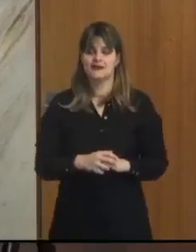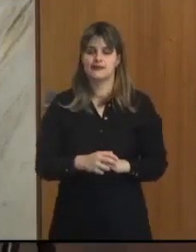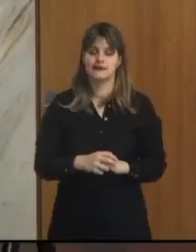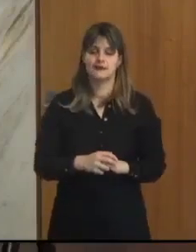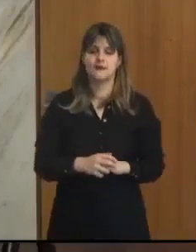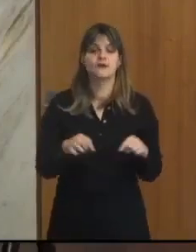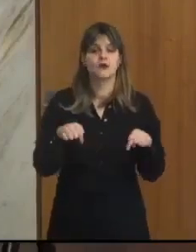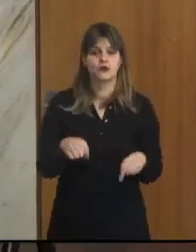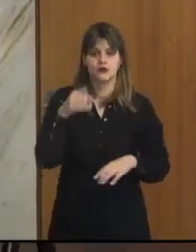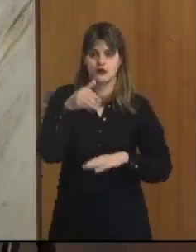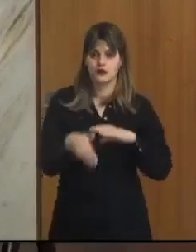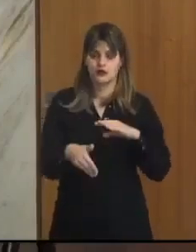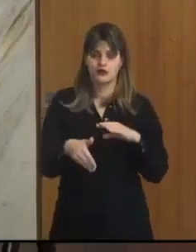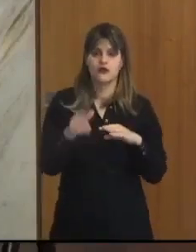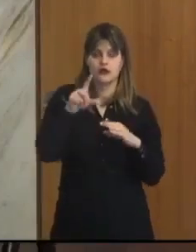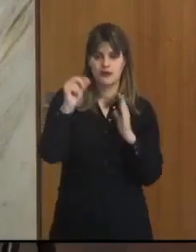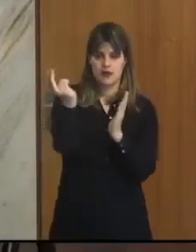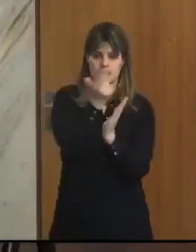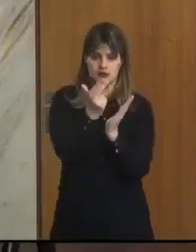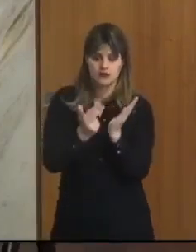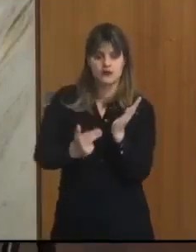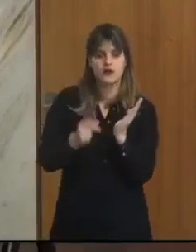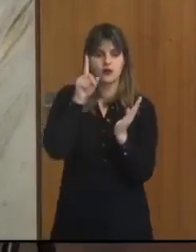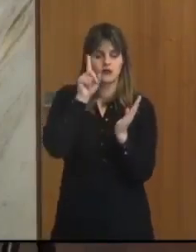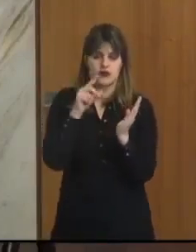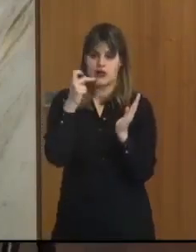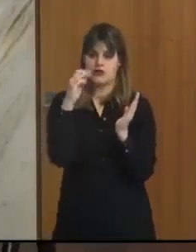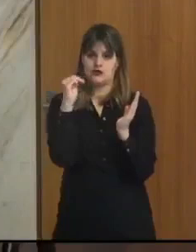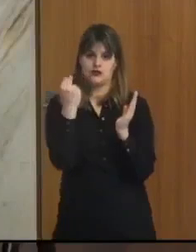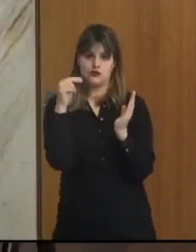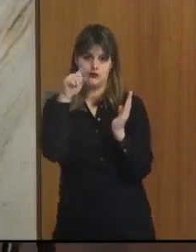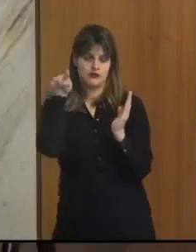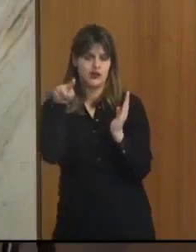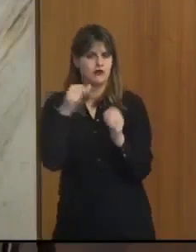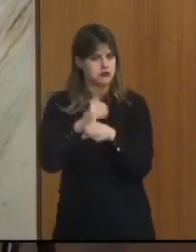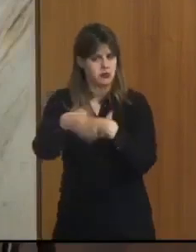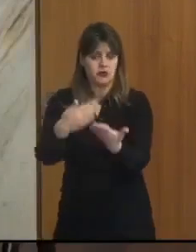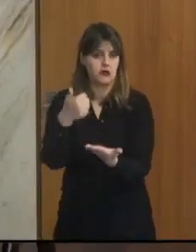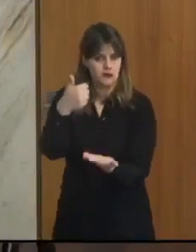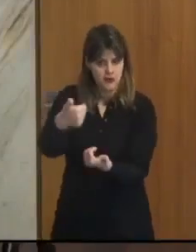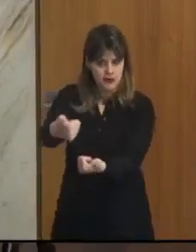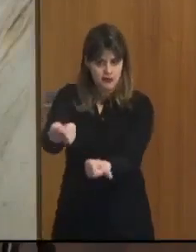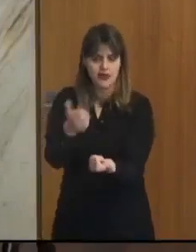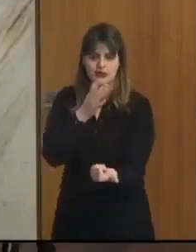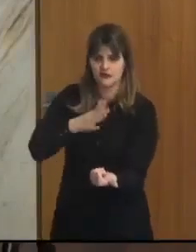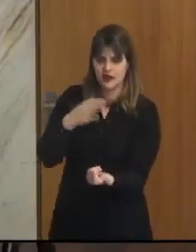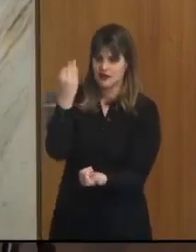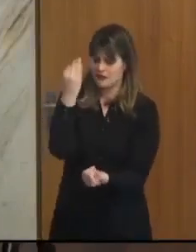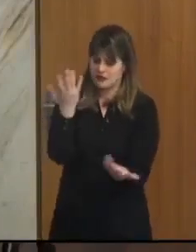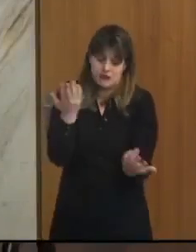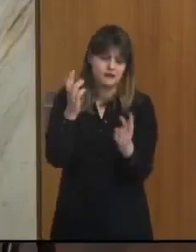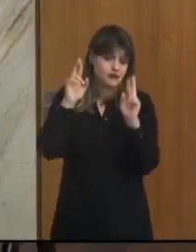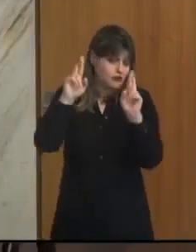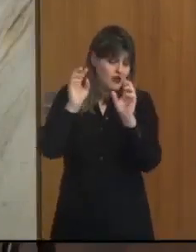Já hoje aconteceu a oficina de pintura com a Assunção Moça também, que aconteceu e julgo que correu muito bem. Aliás, não sabia, não seria de esperar outra coisa.